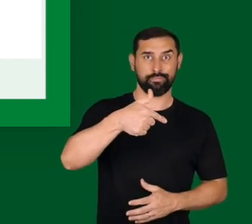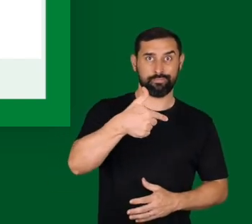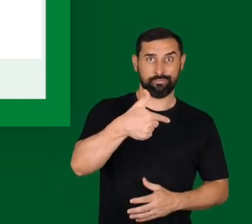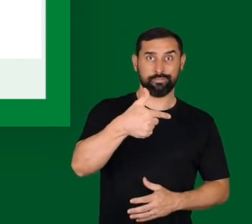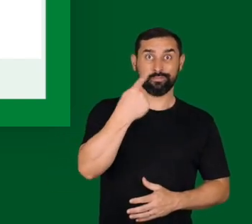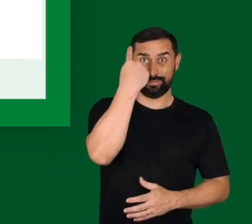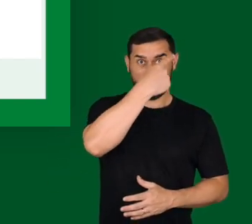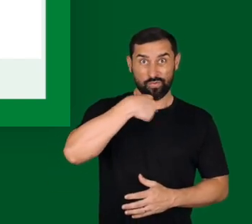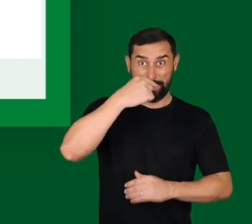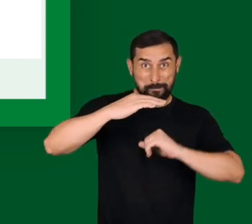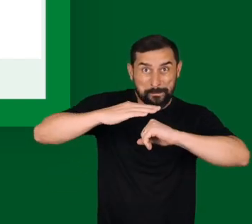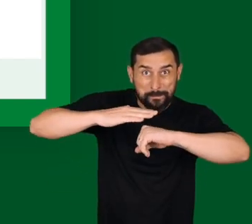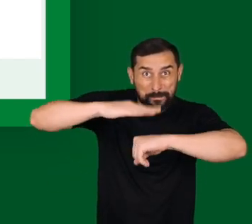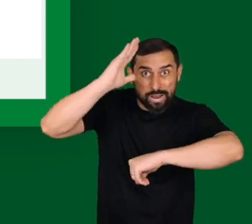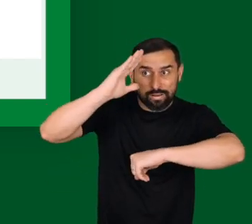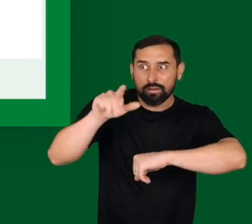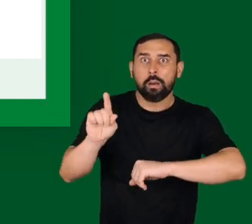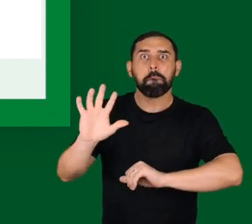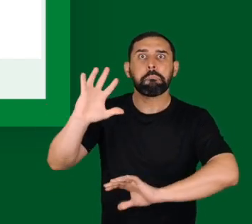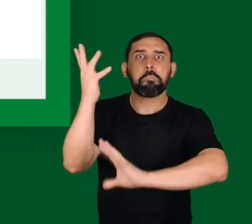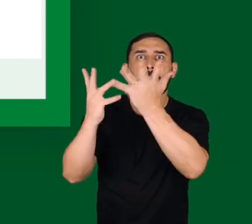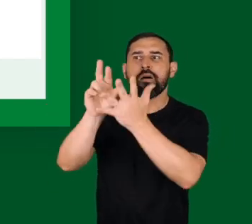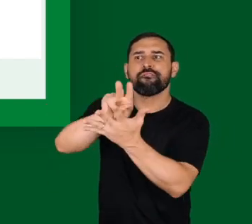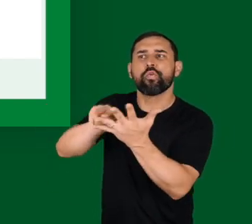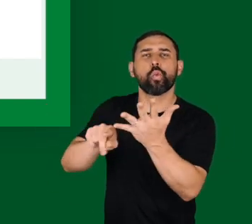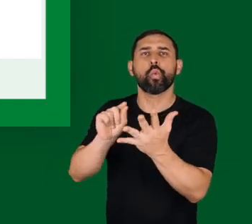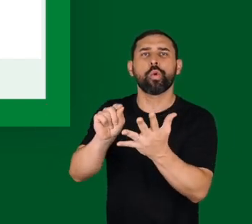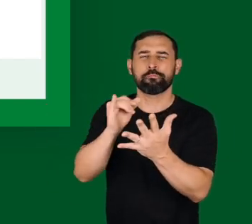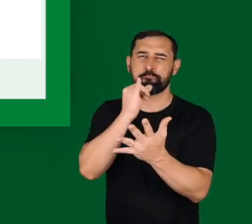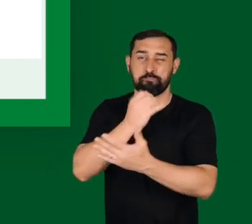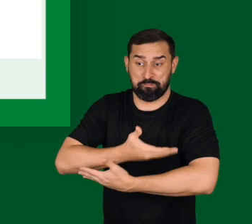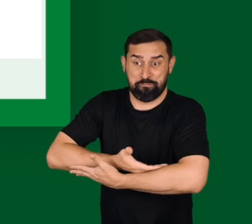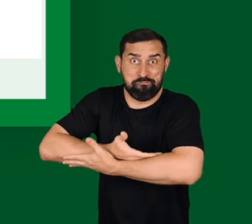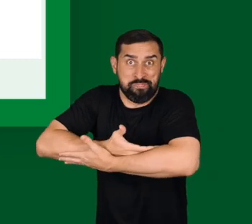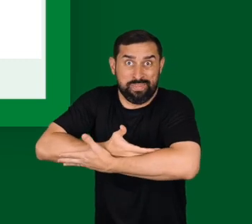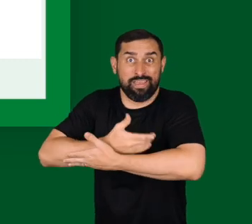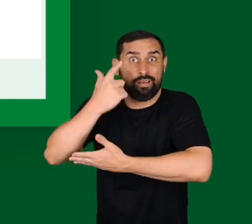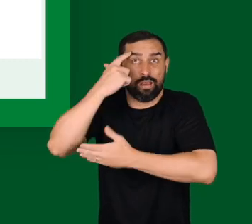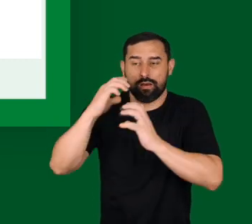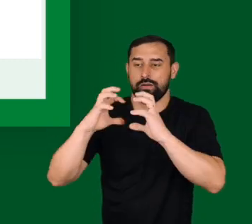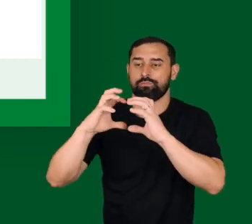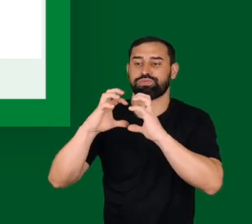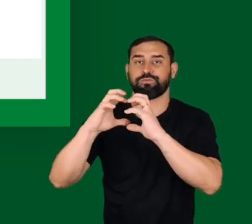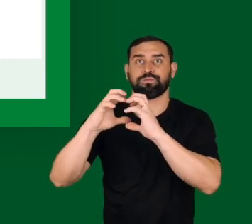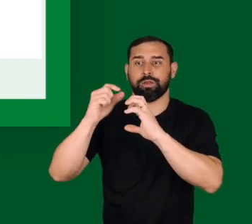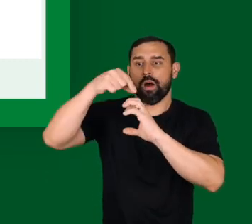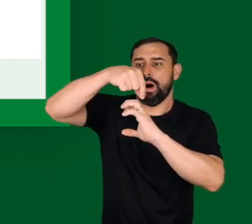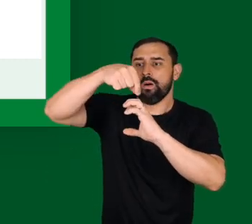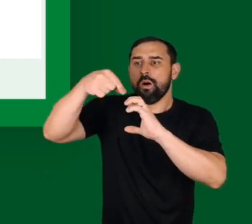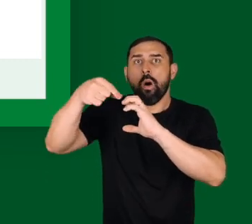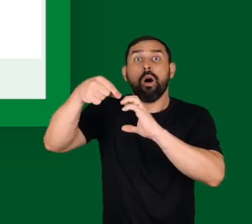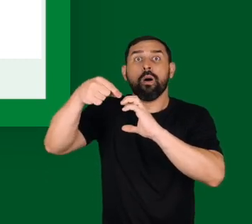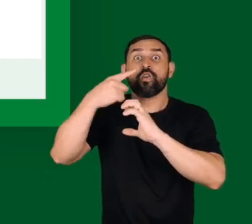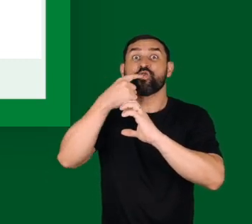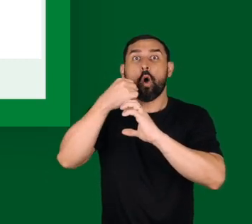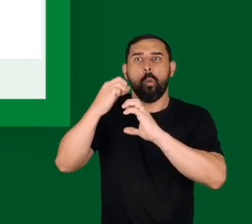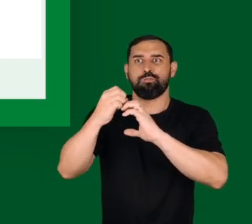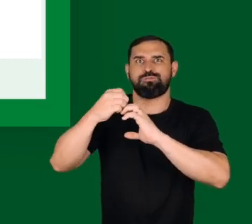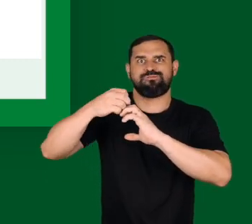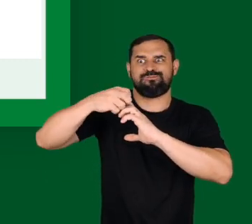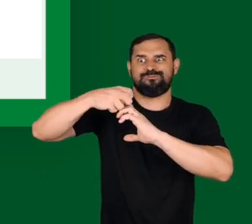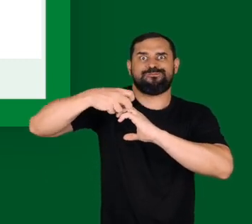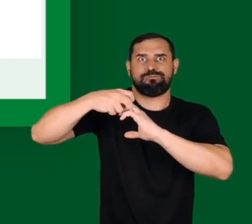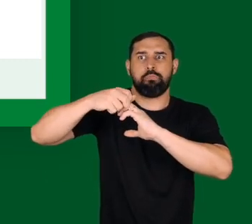Outras causas, com mais de 72 horas, a gente pode ver, observar em bebês que tenham como condição que